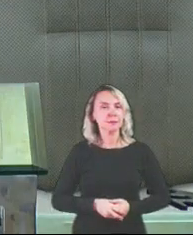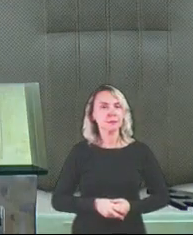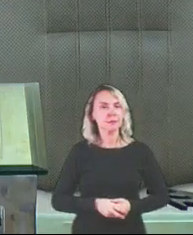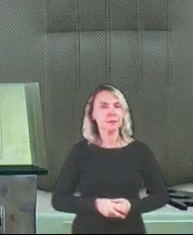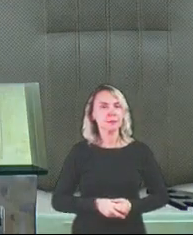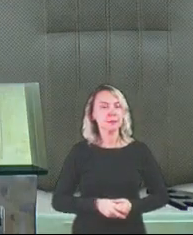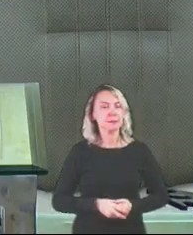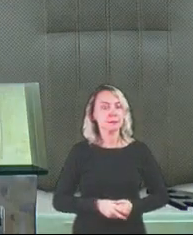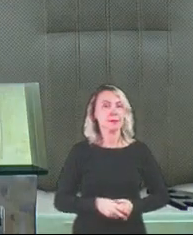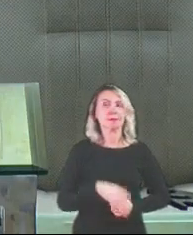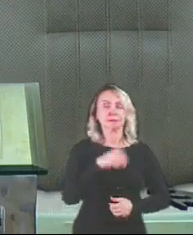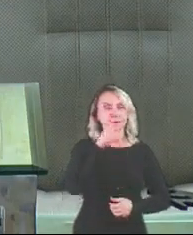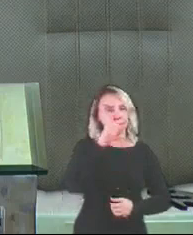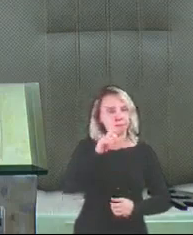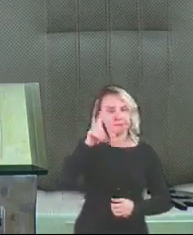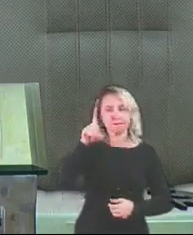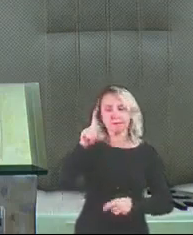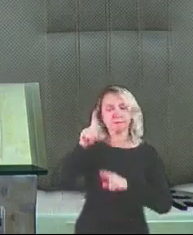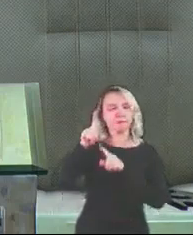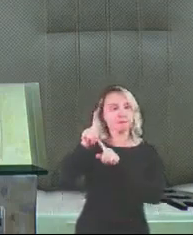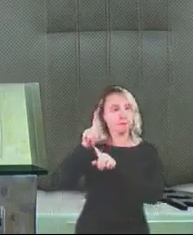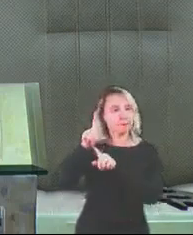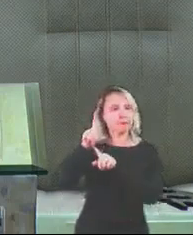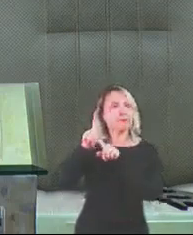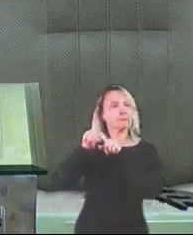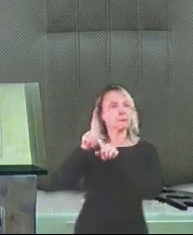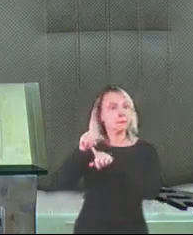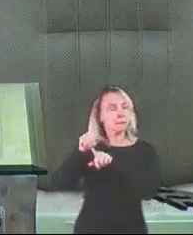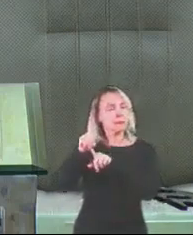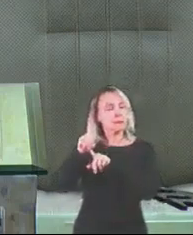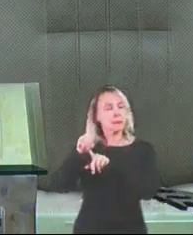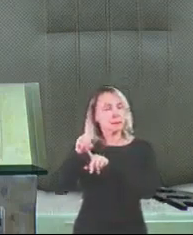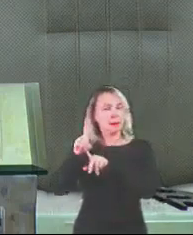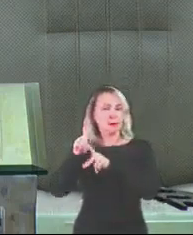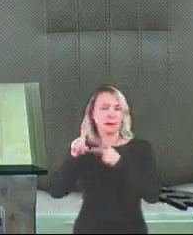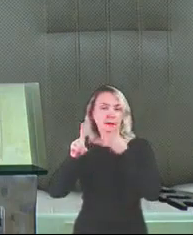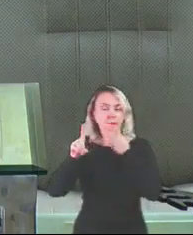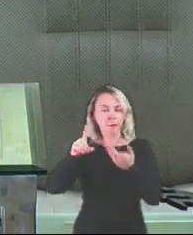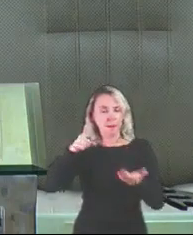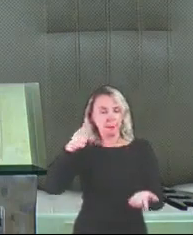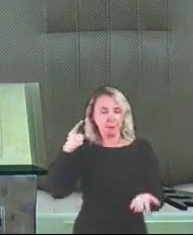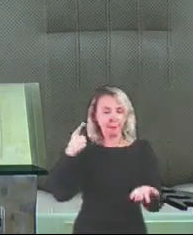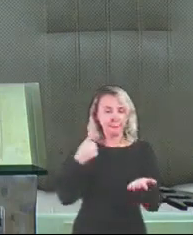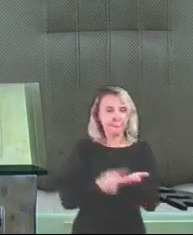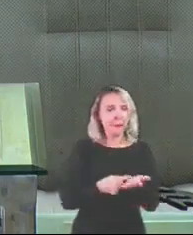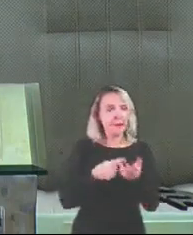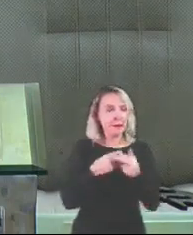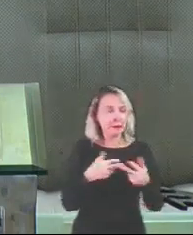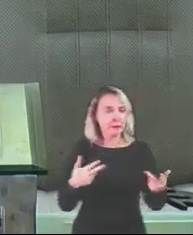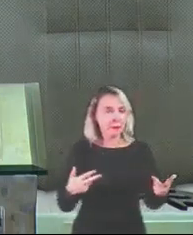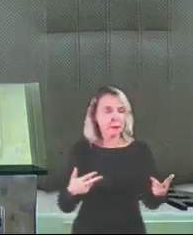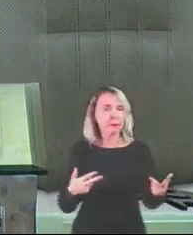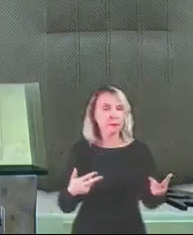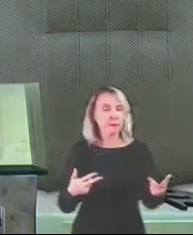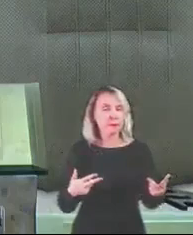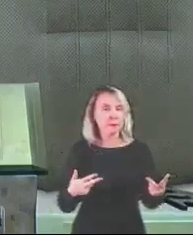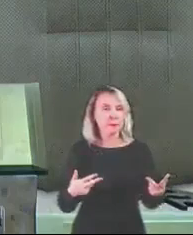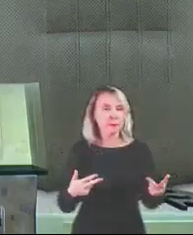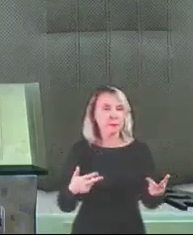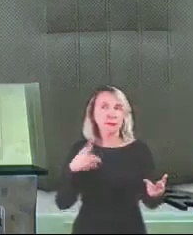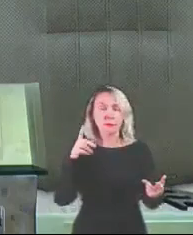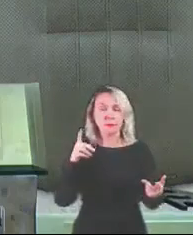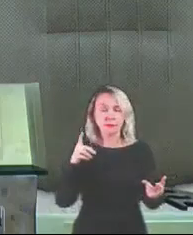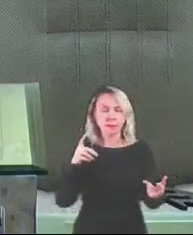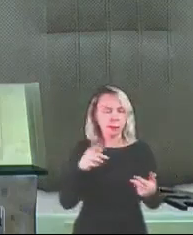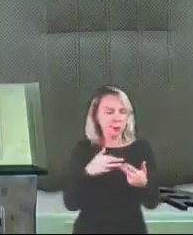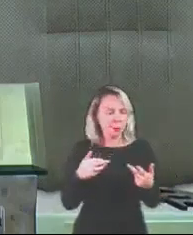Um Deus que dita as coisas, até aquelas que não existem, ele trata